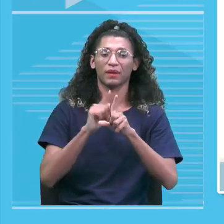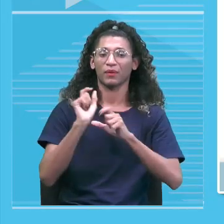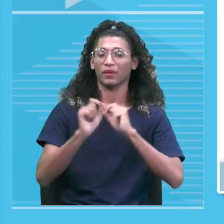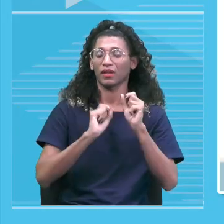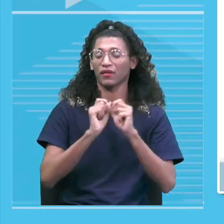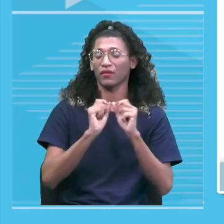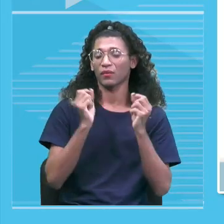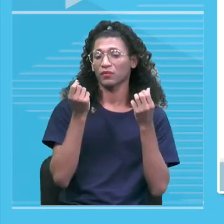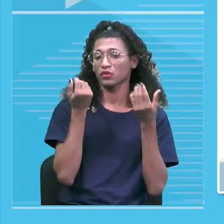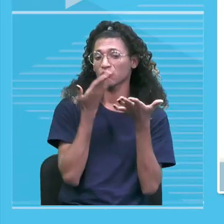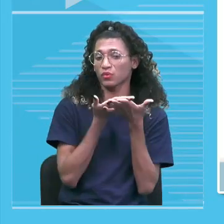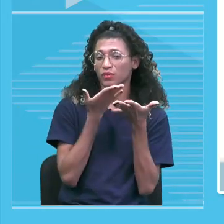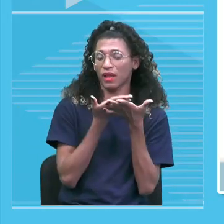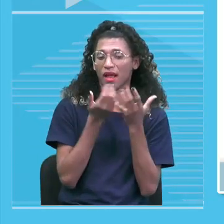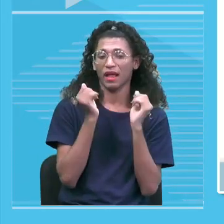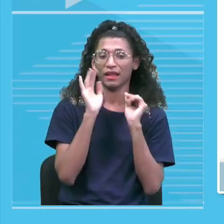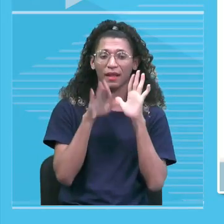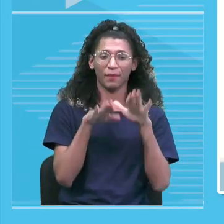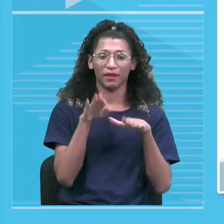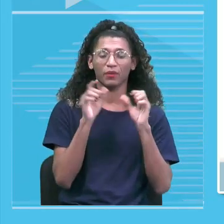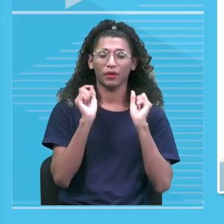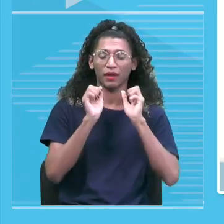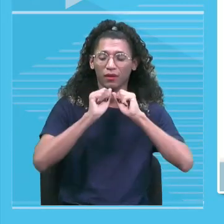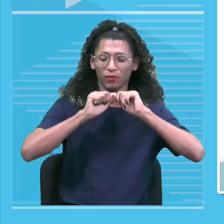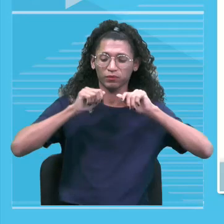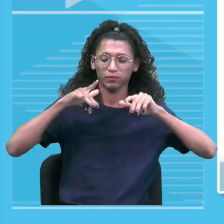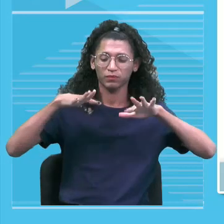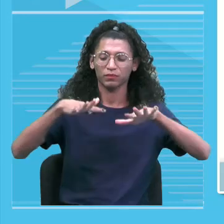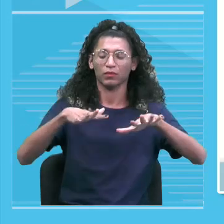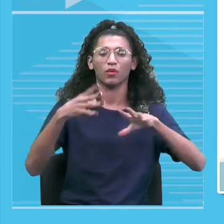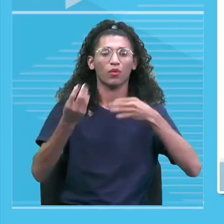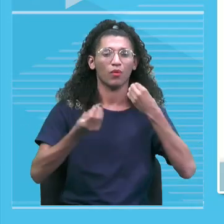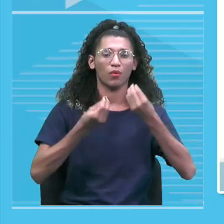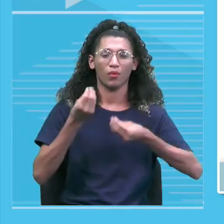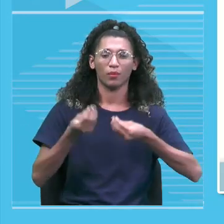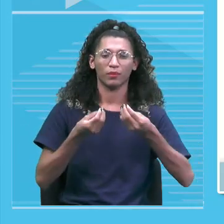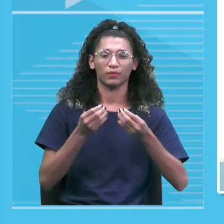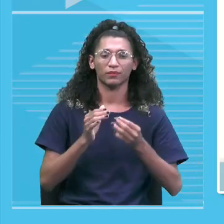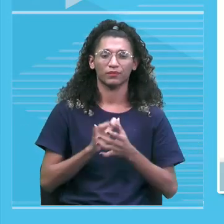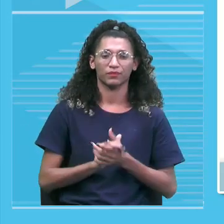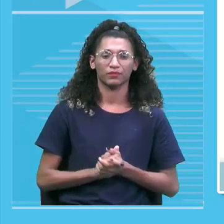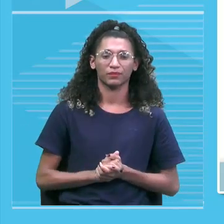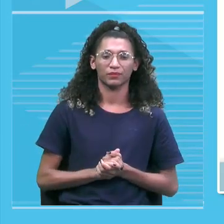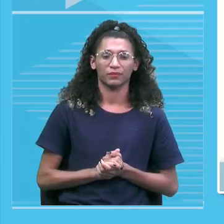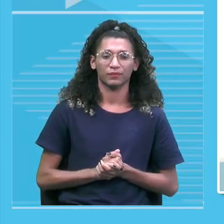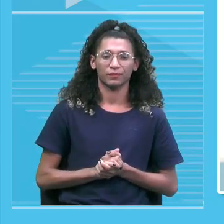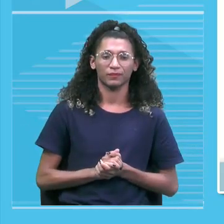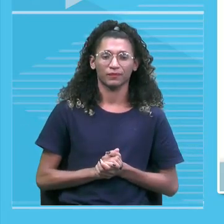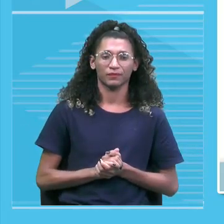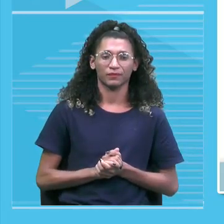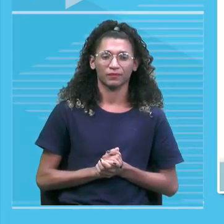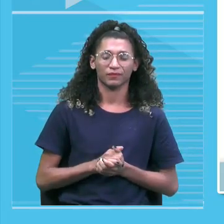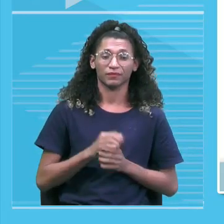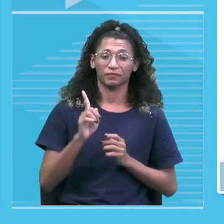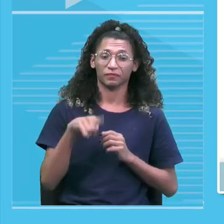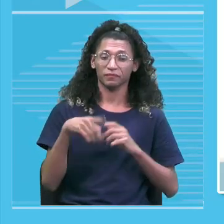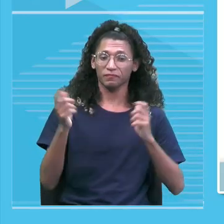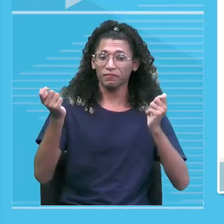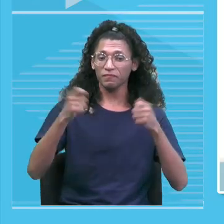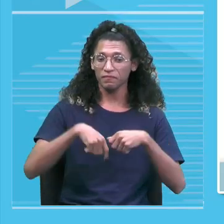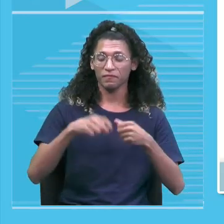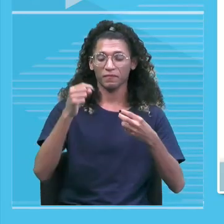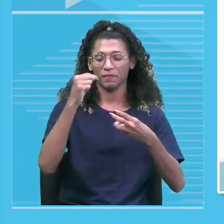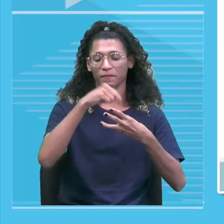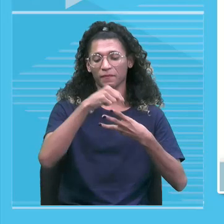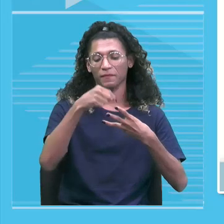de acordo com a sua propagação que é uma propagação que pode ser classificada de três